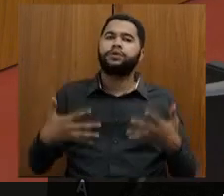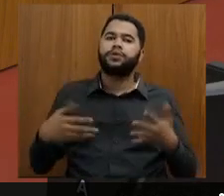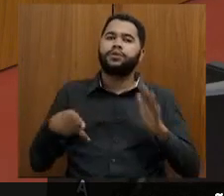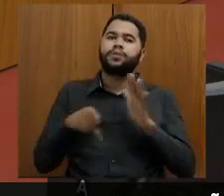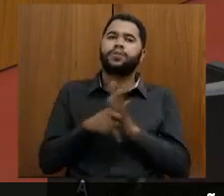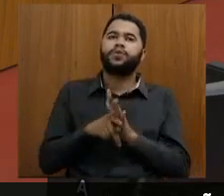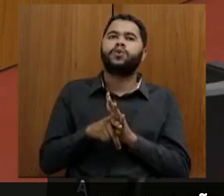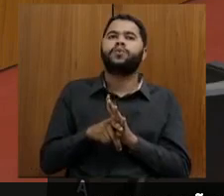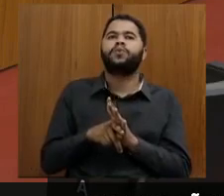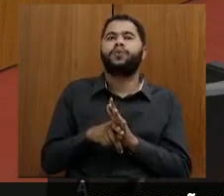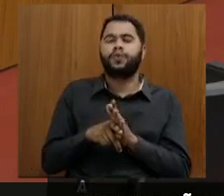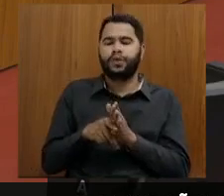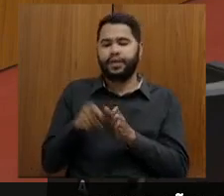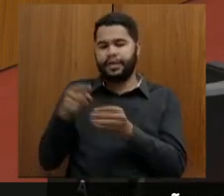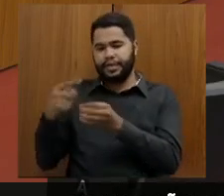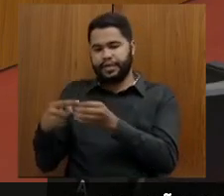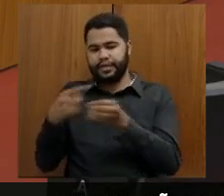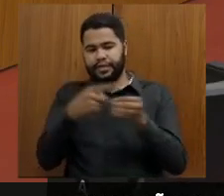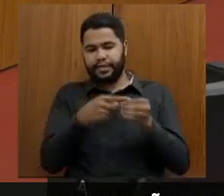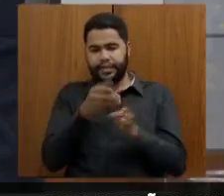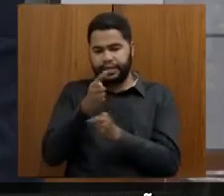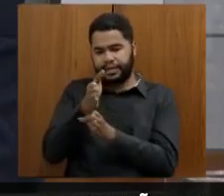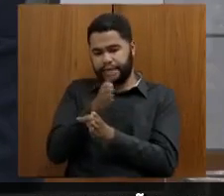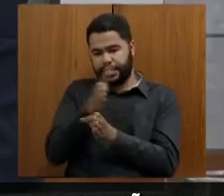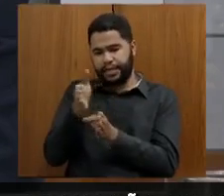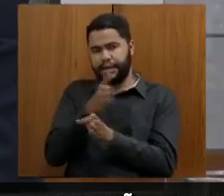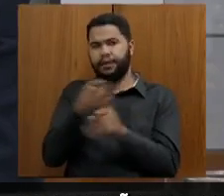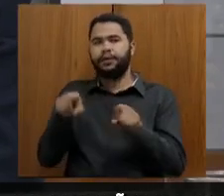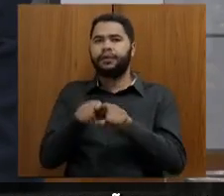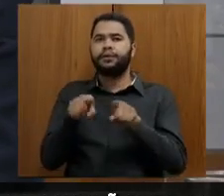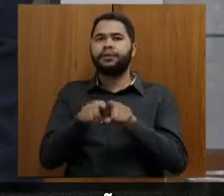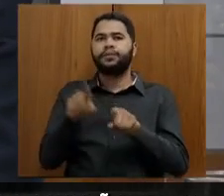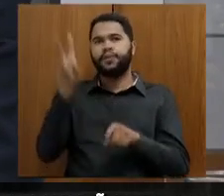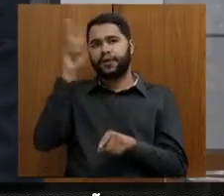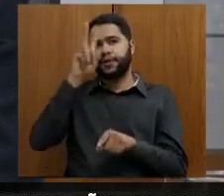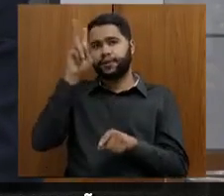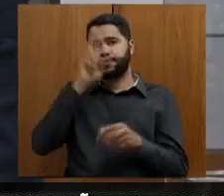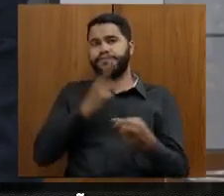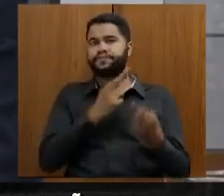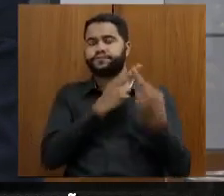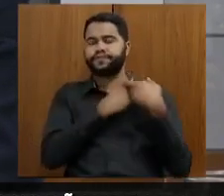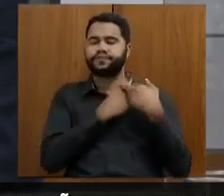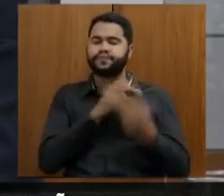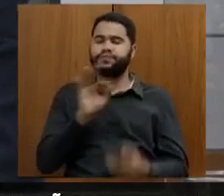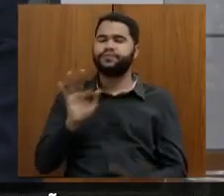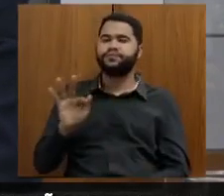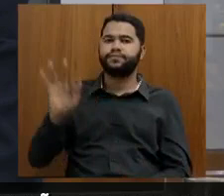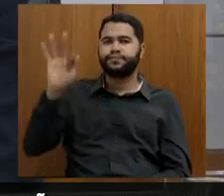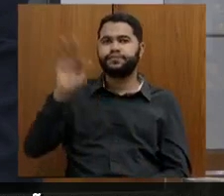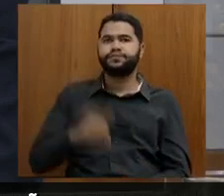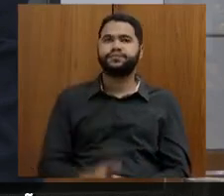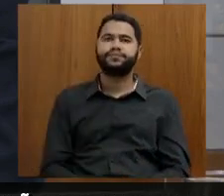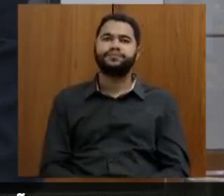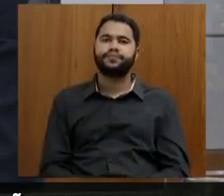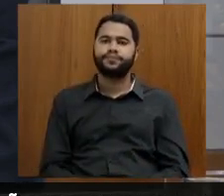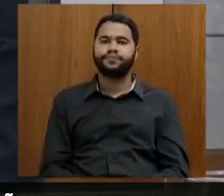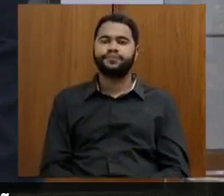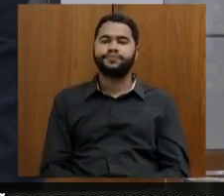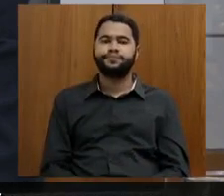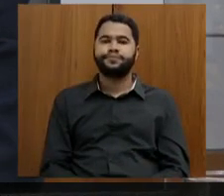sobre divisas a gente lembra também da responsabilidade Federal e